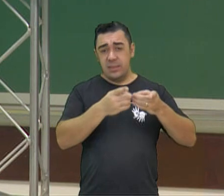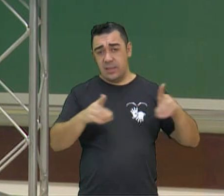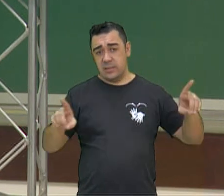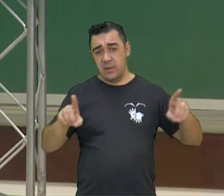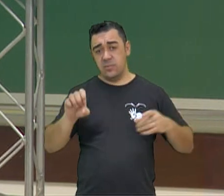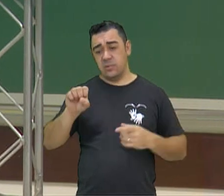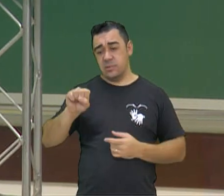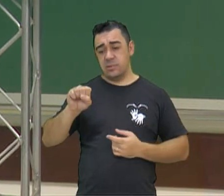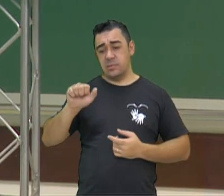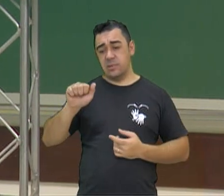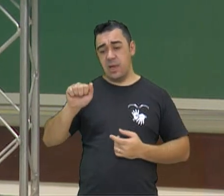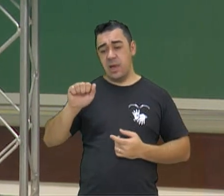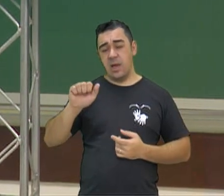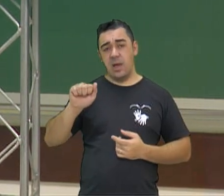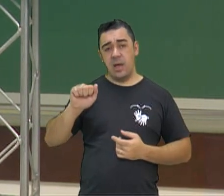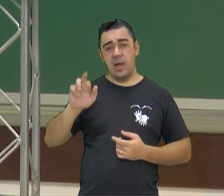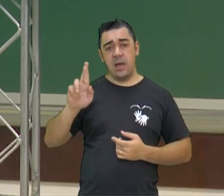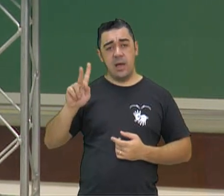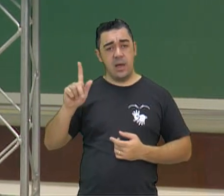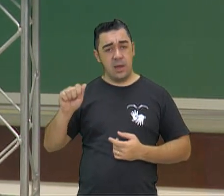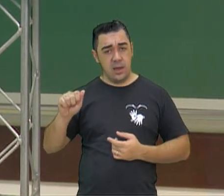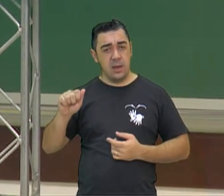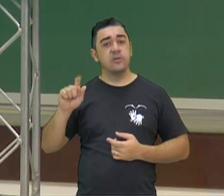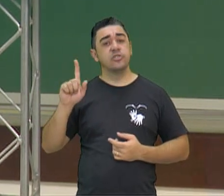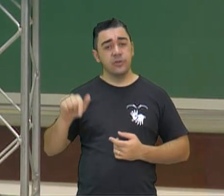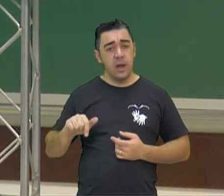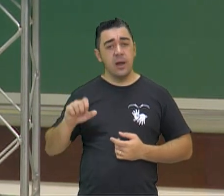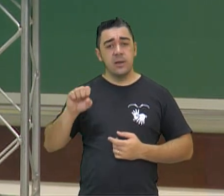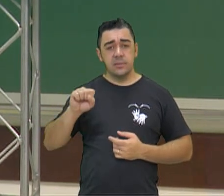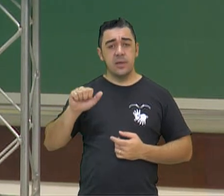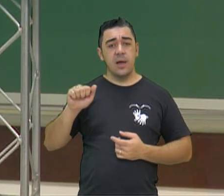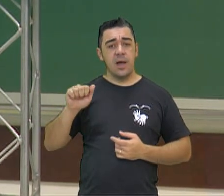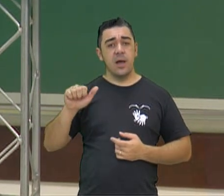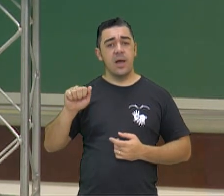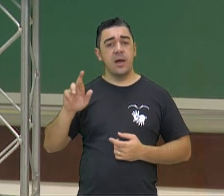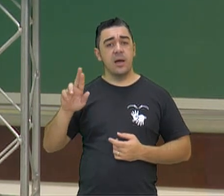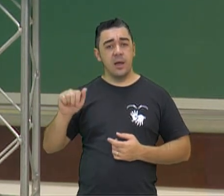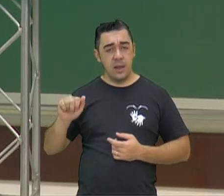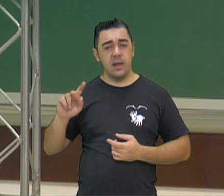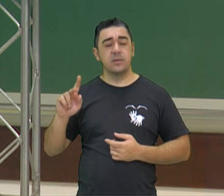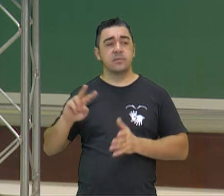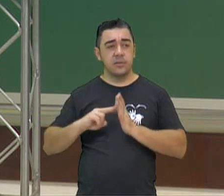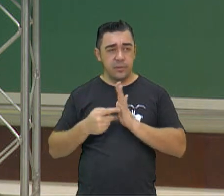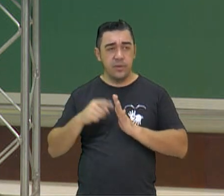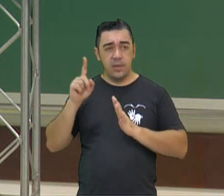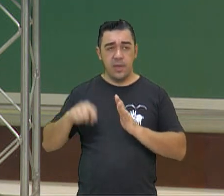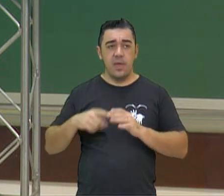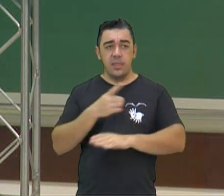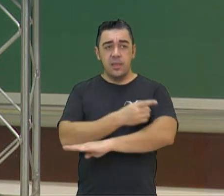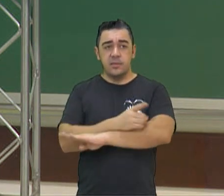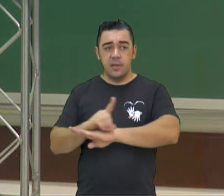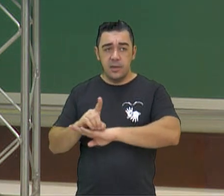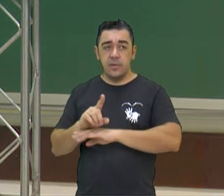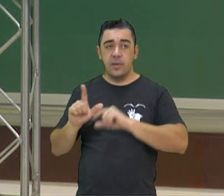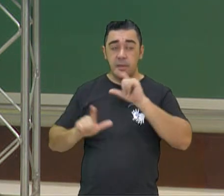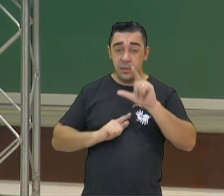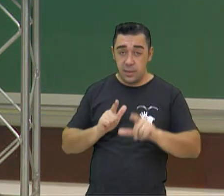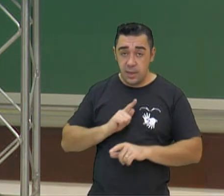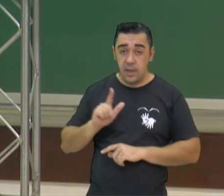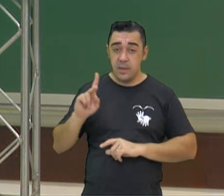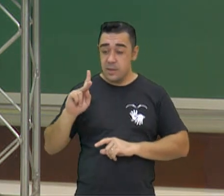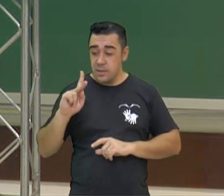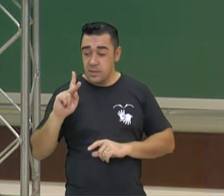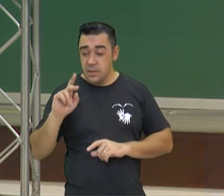certo, porque Saara já é deserto. Então, falou Saara, fechou a conta. Então, aqui está o